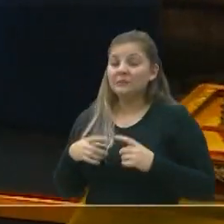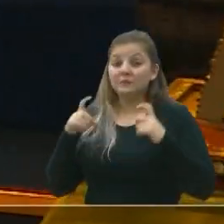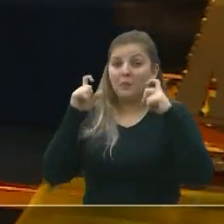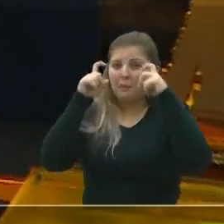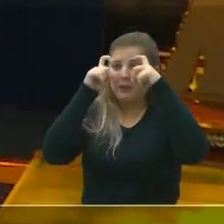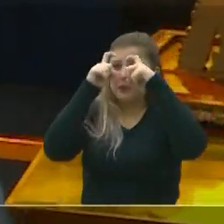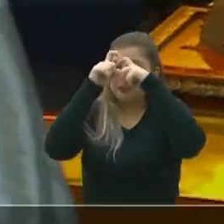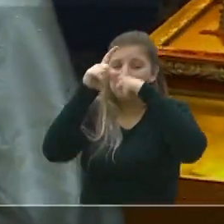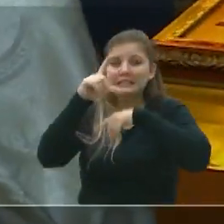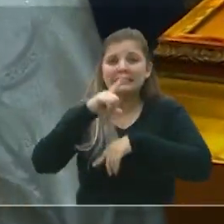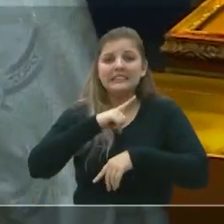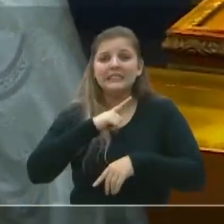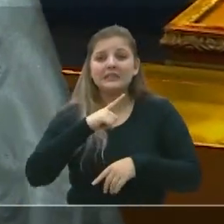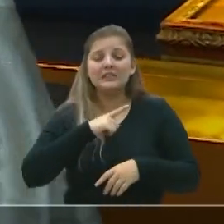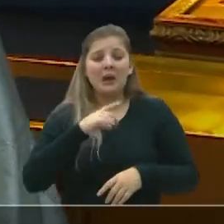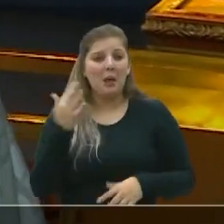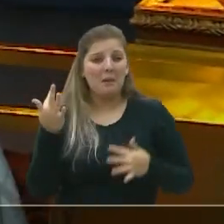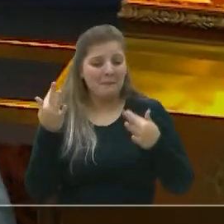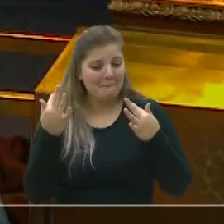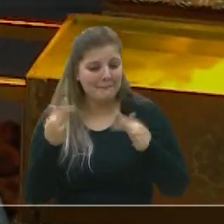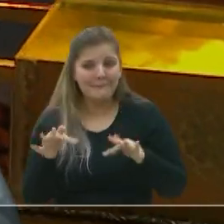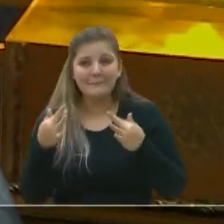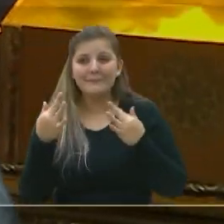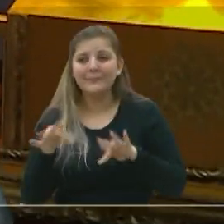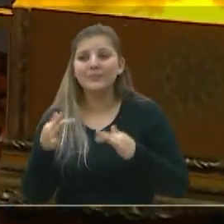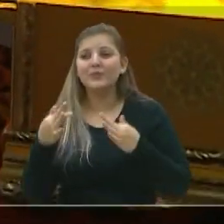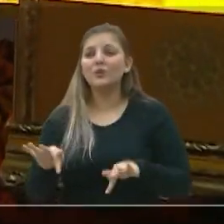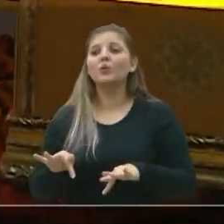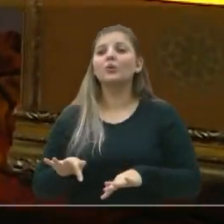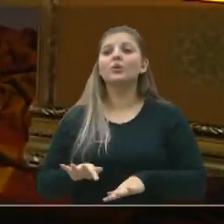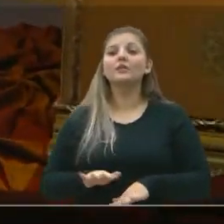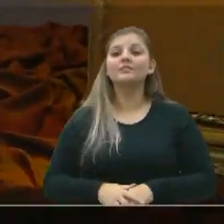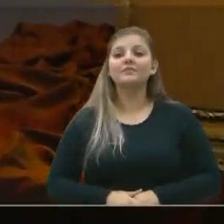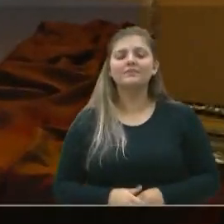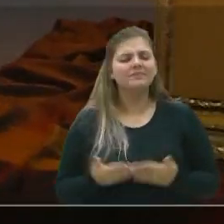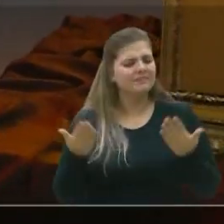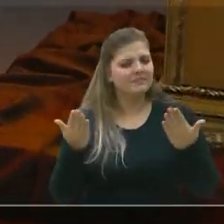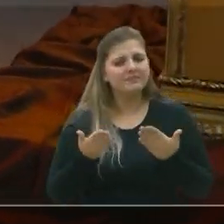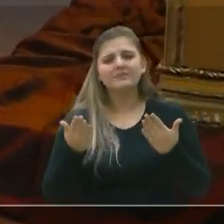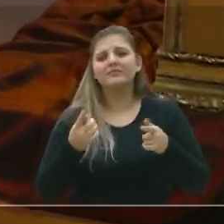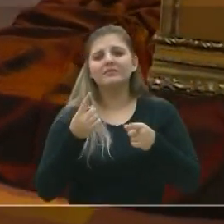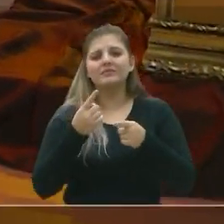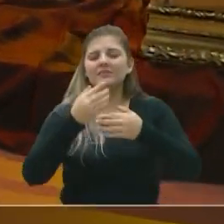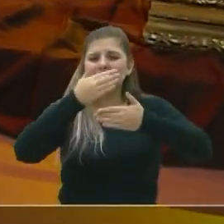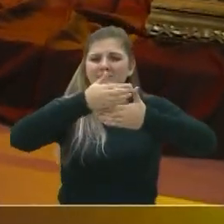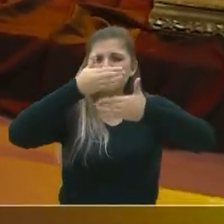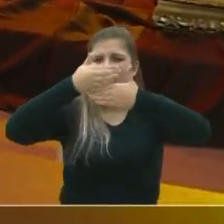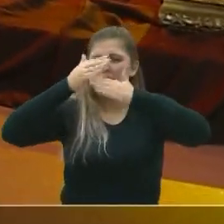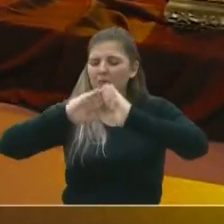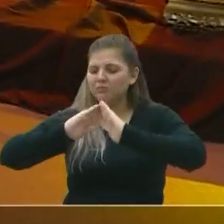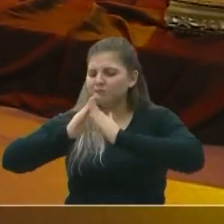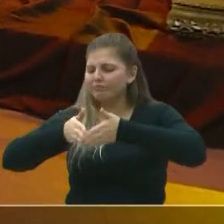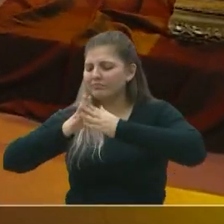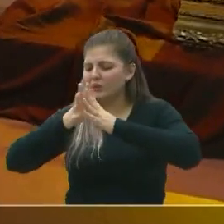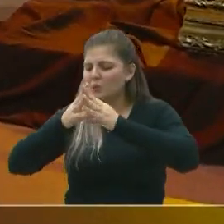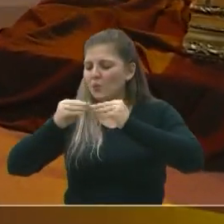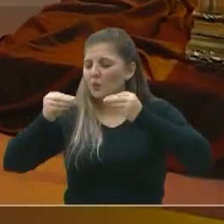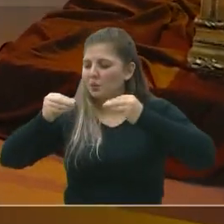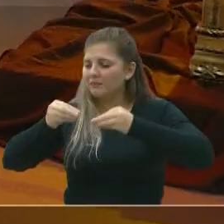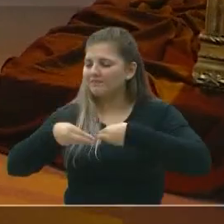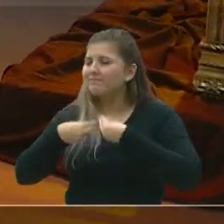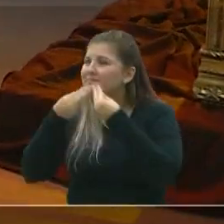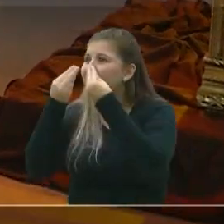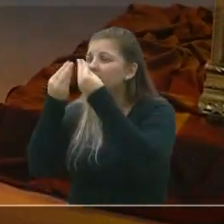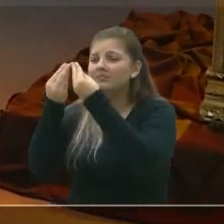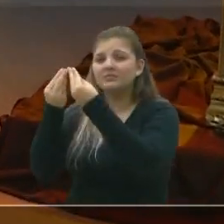preocupações, as tuas dores. Lança agora essa muralha sobre Jesus.